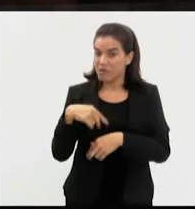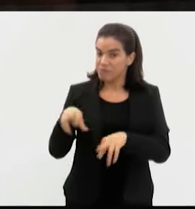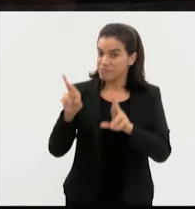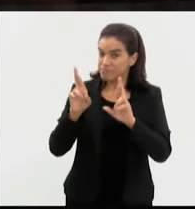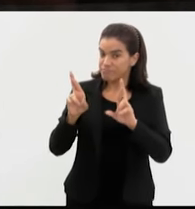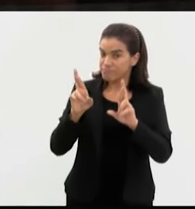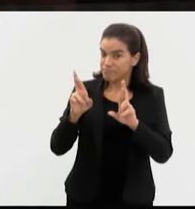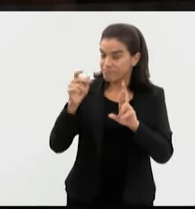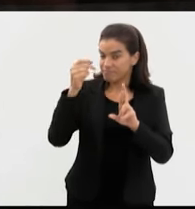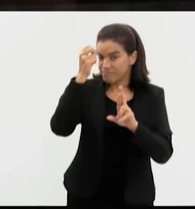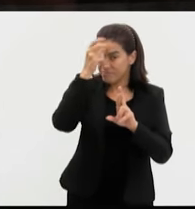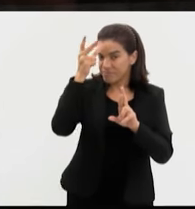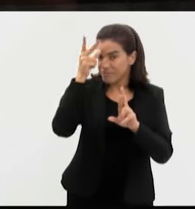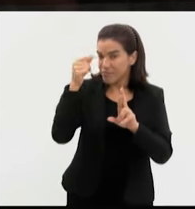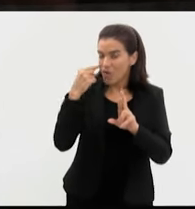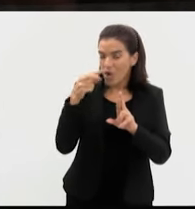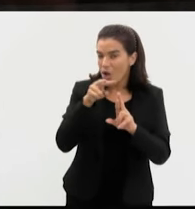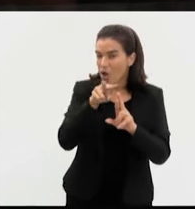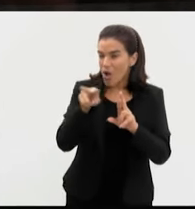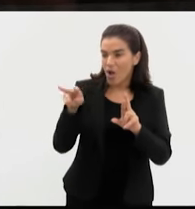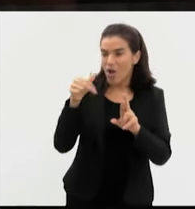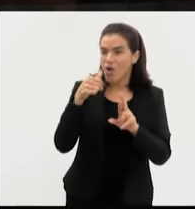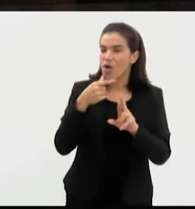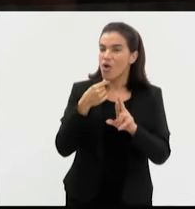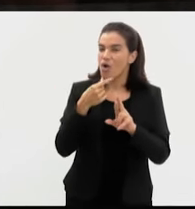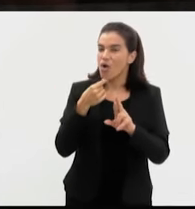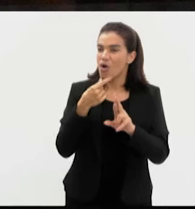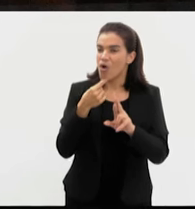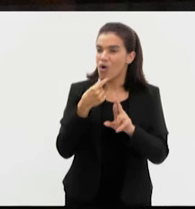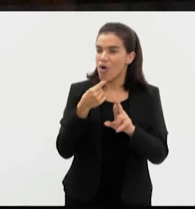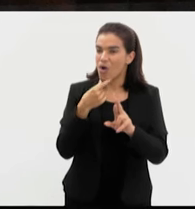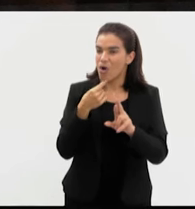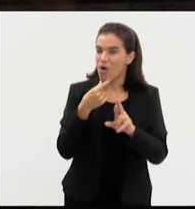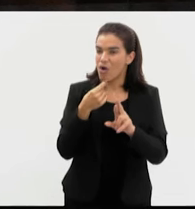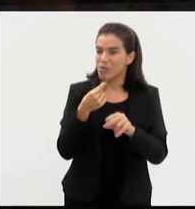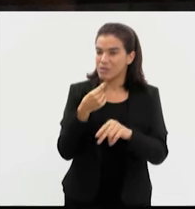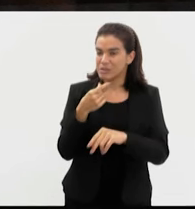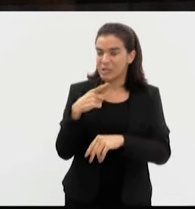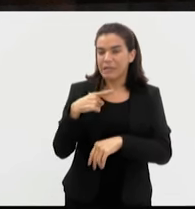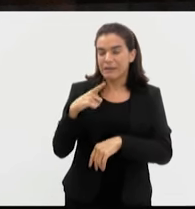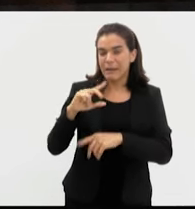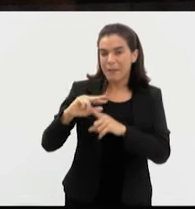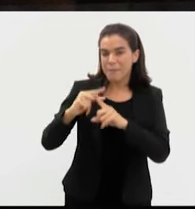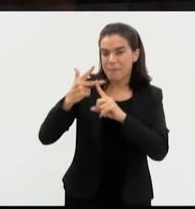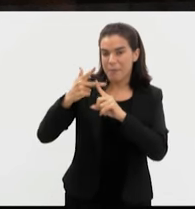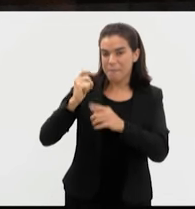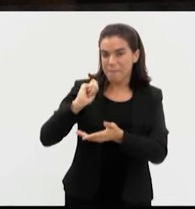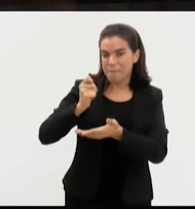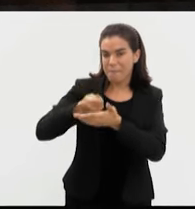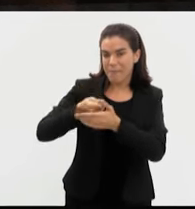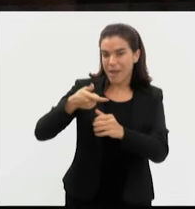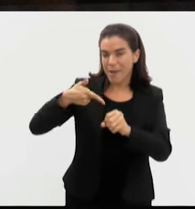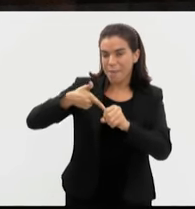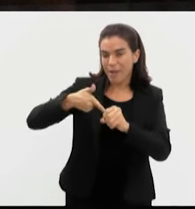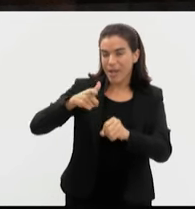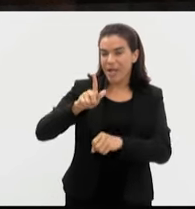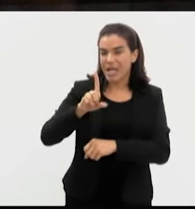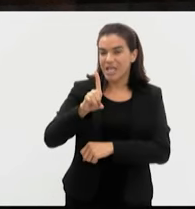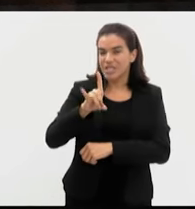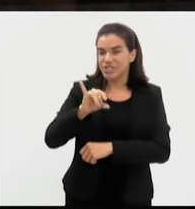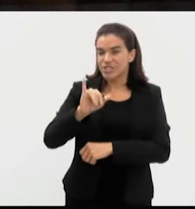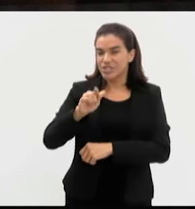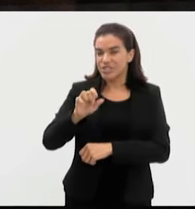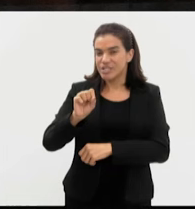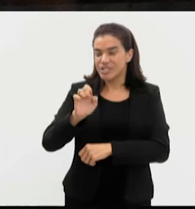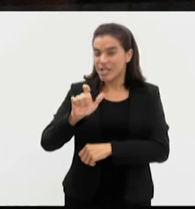Prefeito que o senhor olhe para esses homens que tem aumento de de de diesel e até conversando com ele Falei pô o diesel era muito mais barato que a